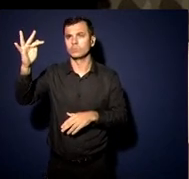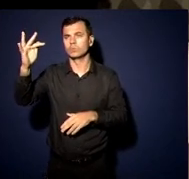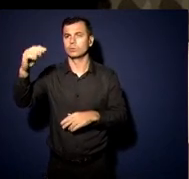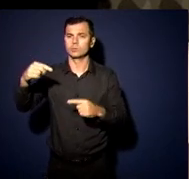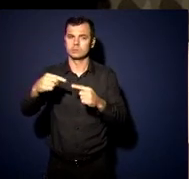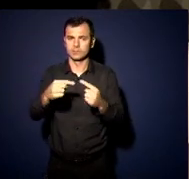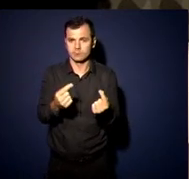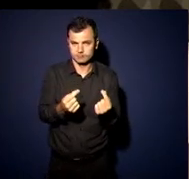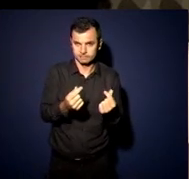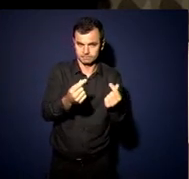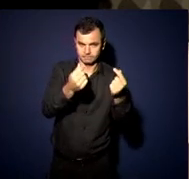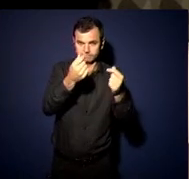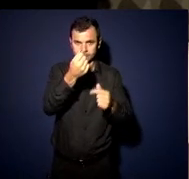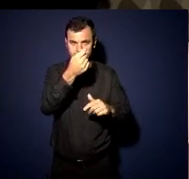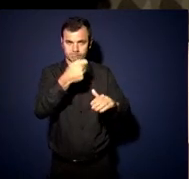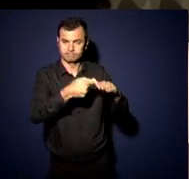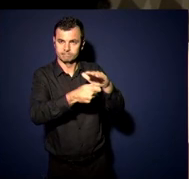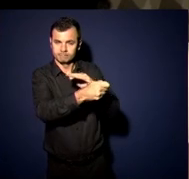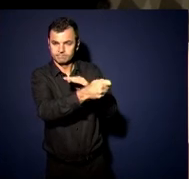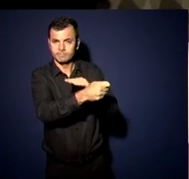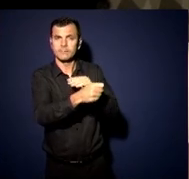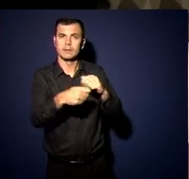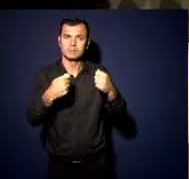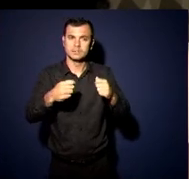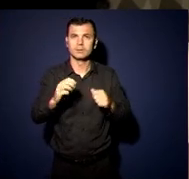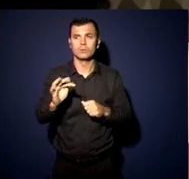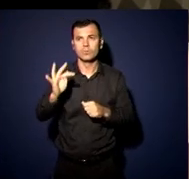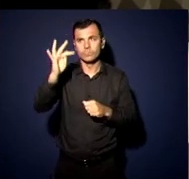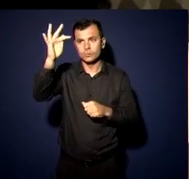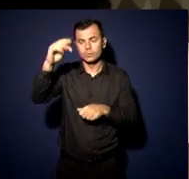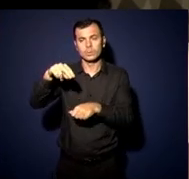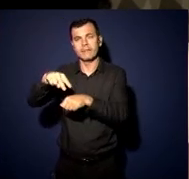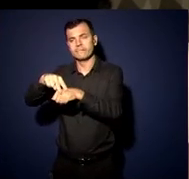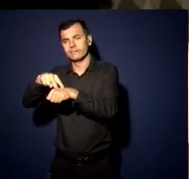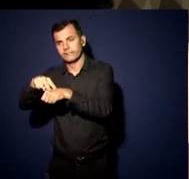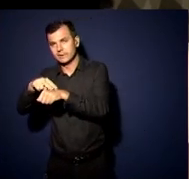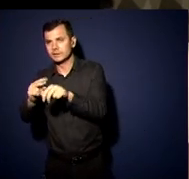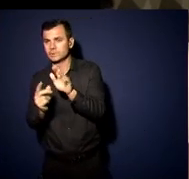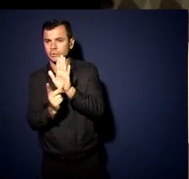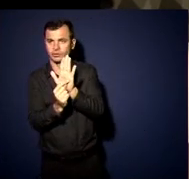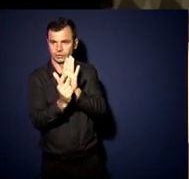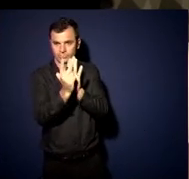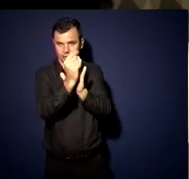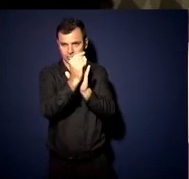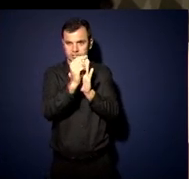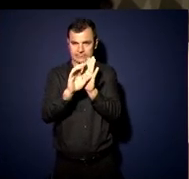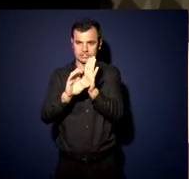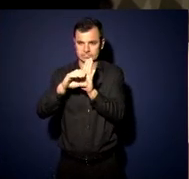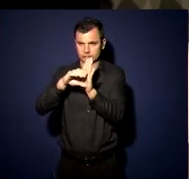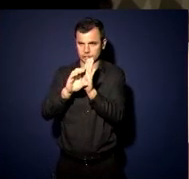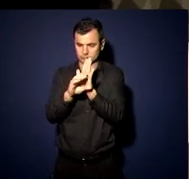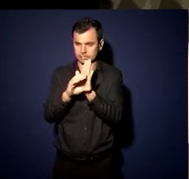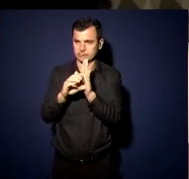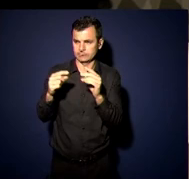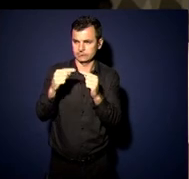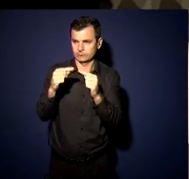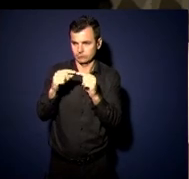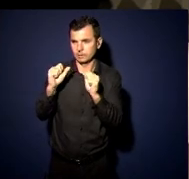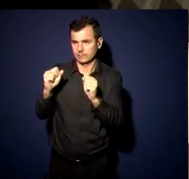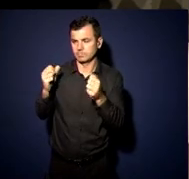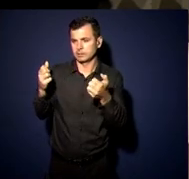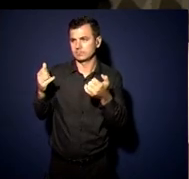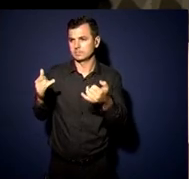do Mercado de Capitais você fala que tudo é verde e digital É nesse conceito que você fala você pode explicar um pouco para gente